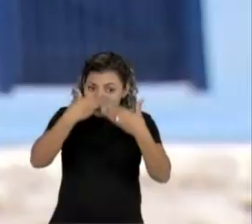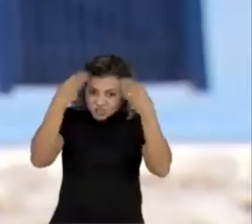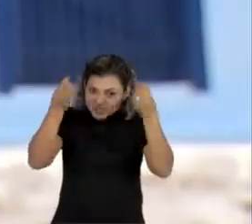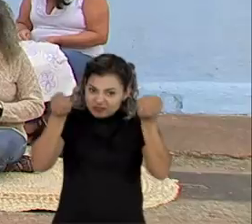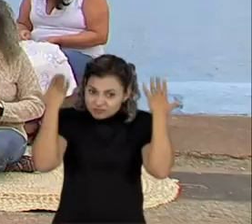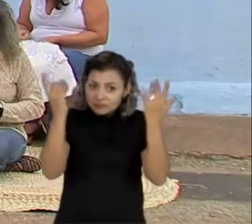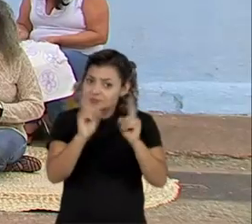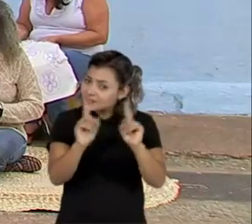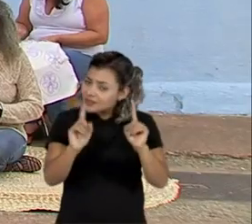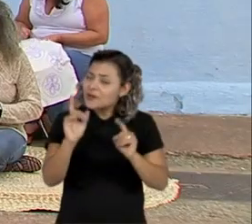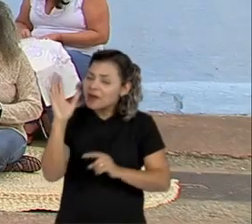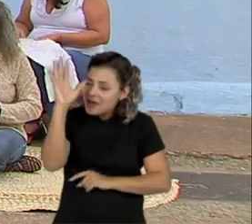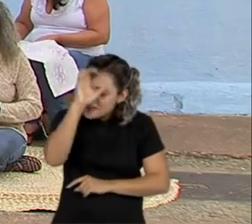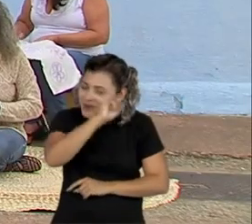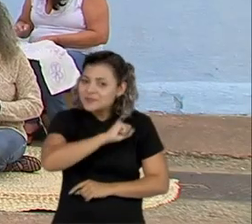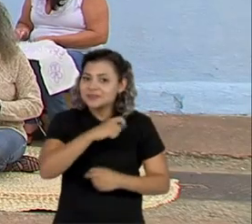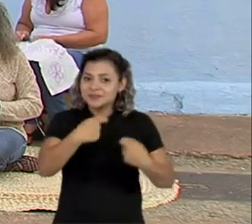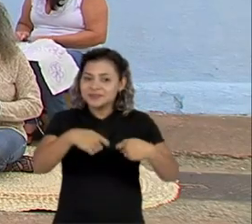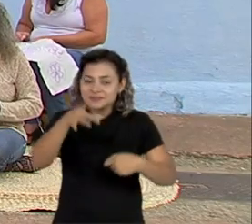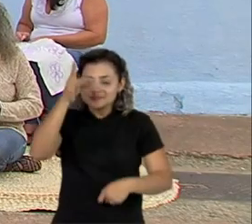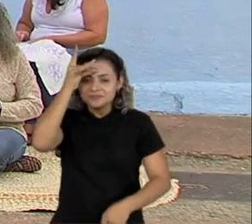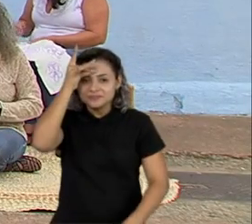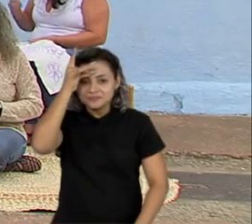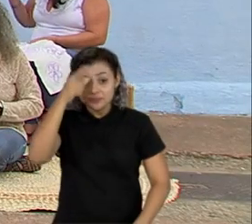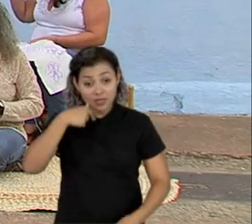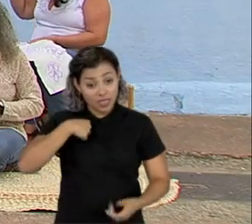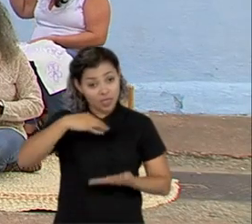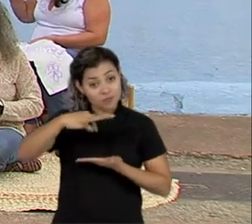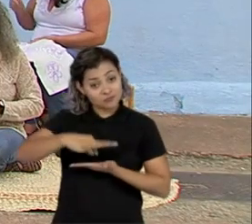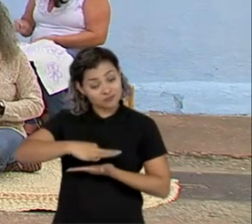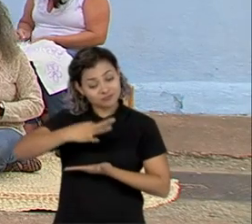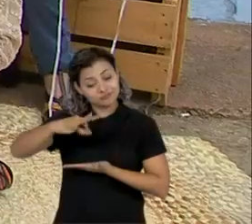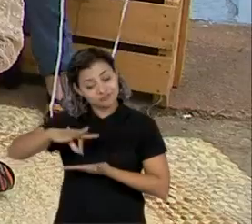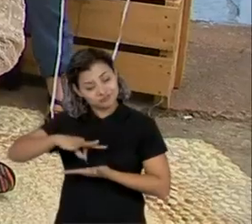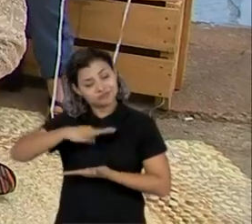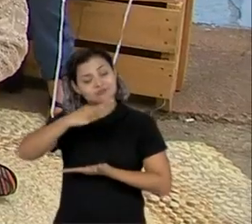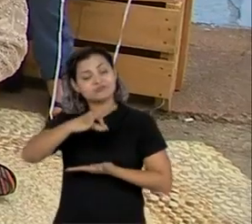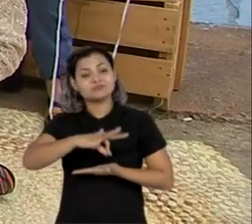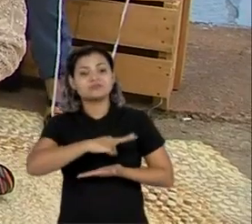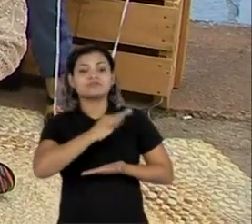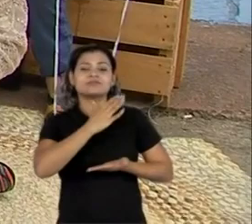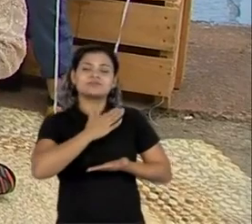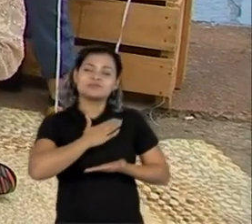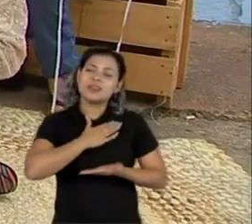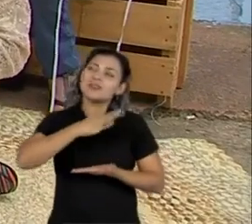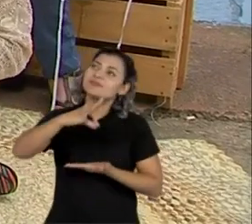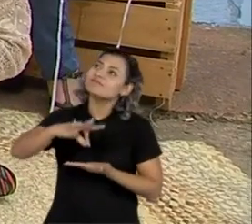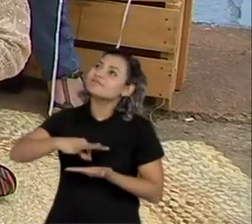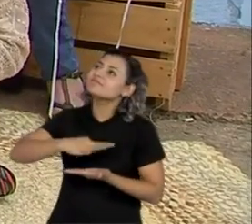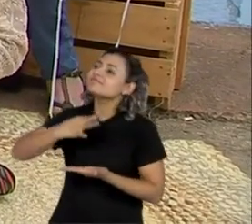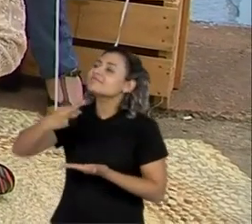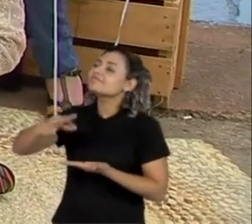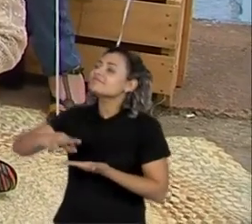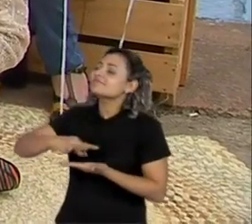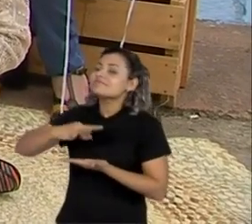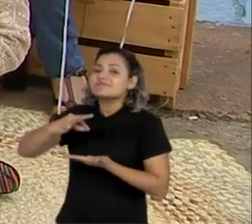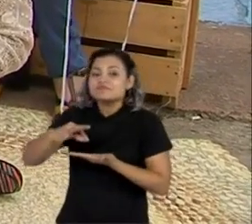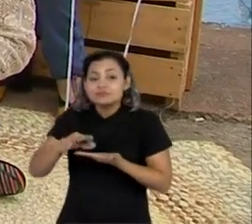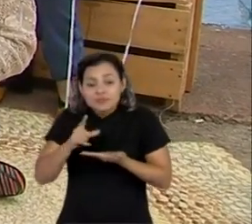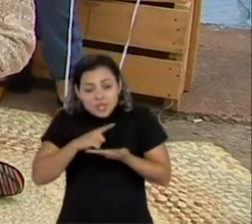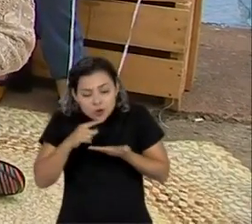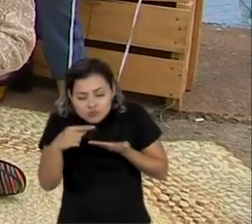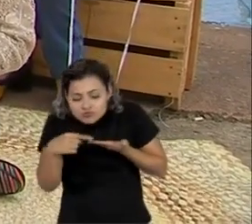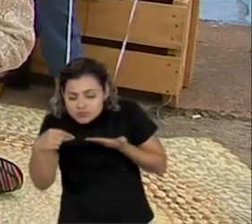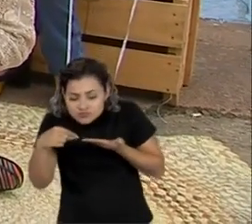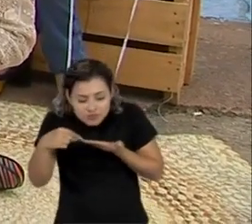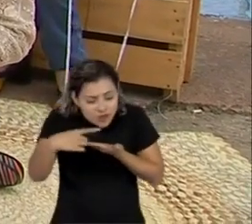esquecer deles. Faço renda, sou rendeira, faço renda de